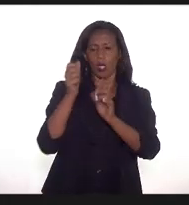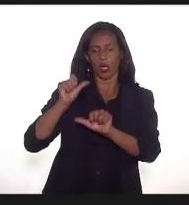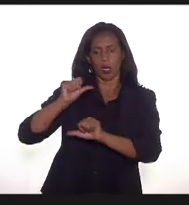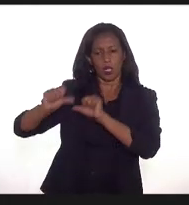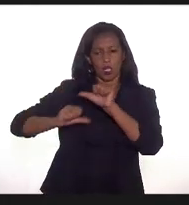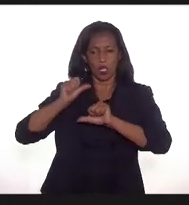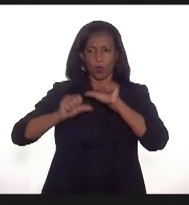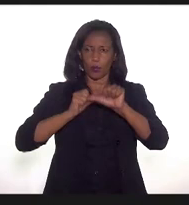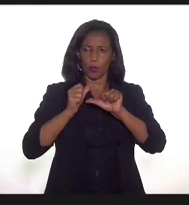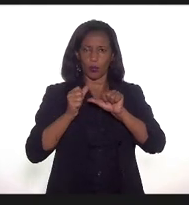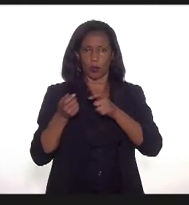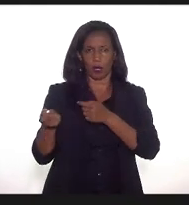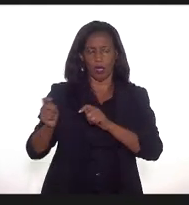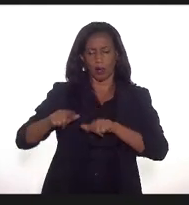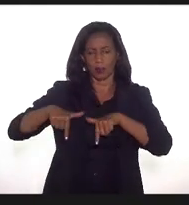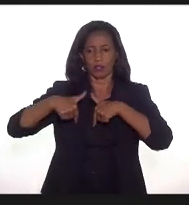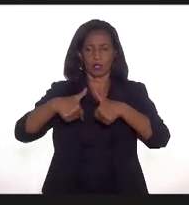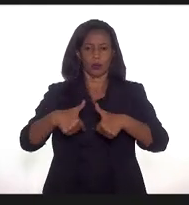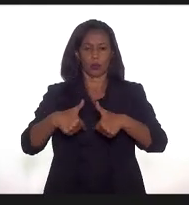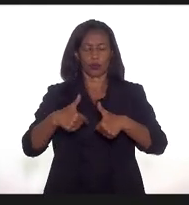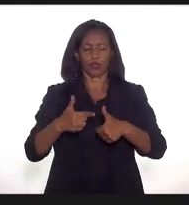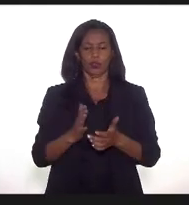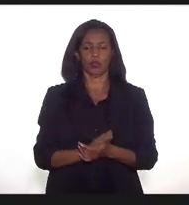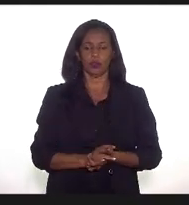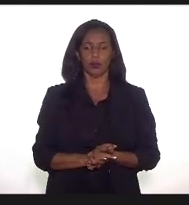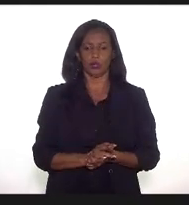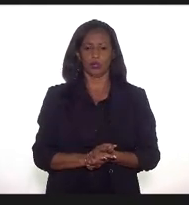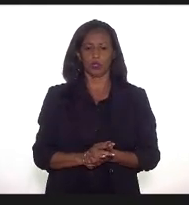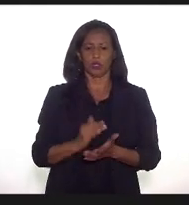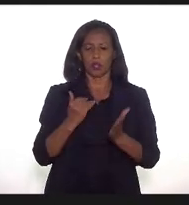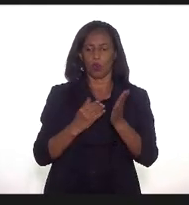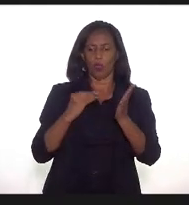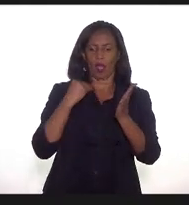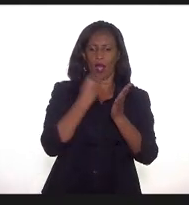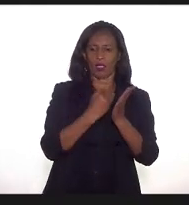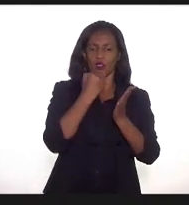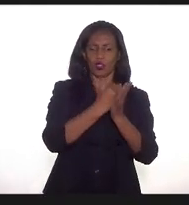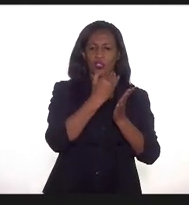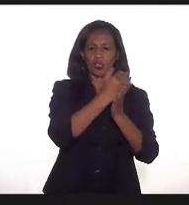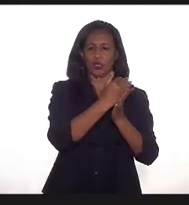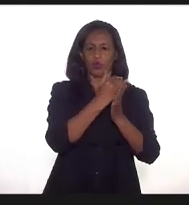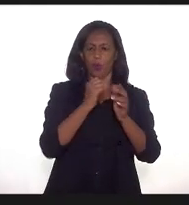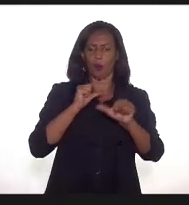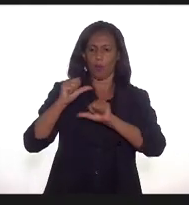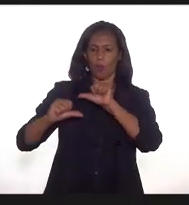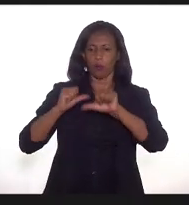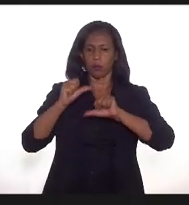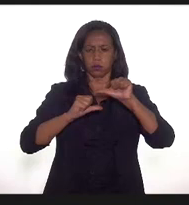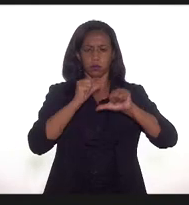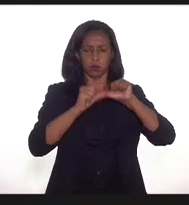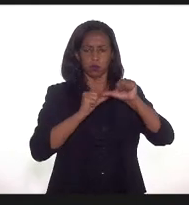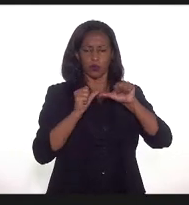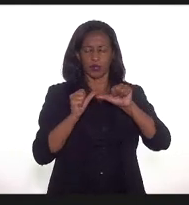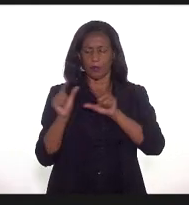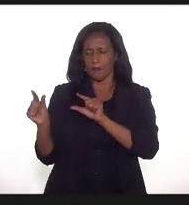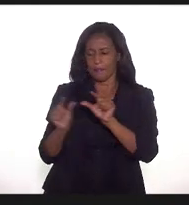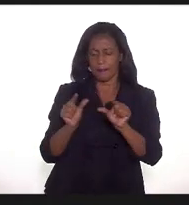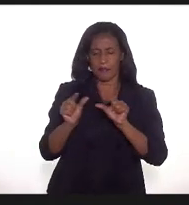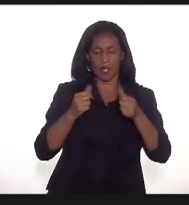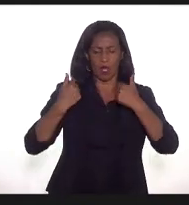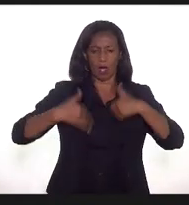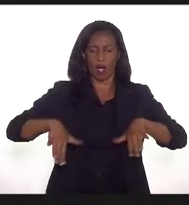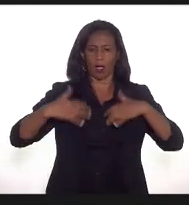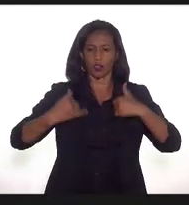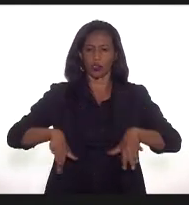algumas operações de crédito que nós ainda temos vigente. São aditivos que simplesmente fazem pequenas alterações de escopo naquilo que os gastos